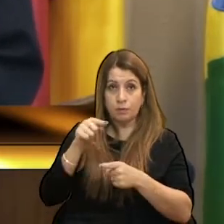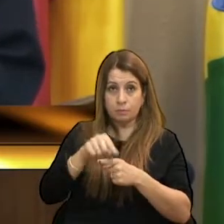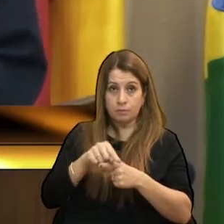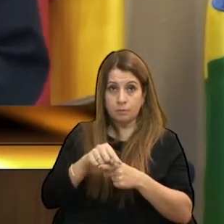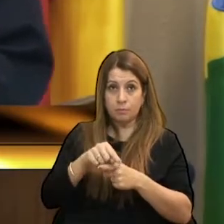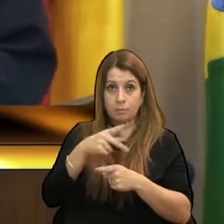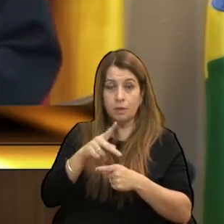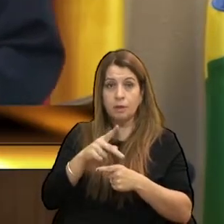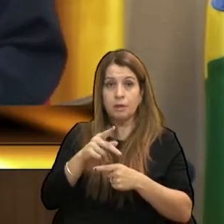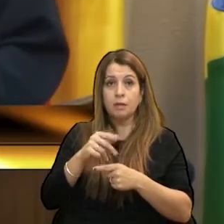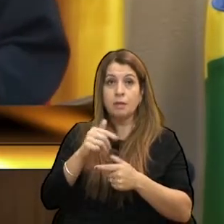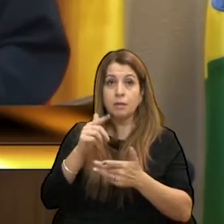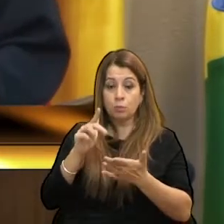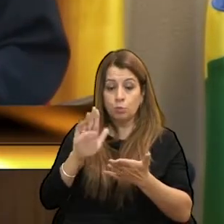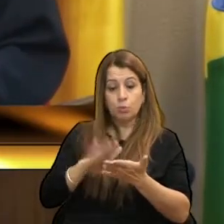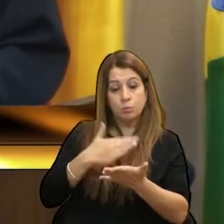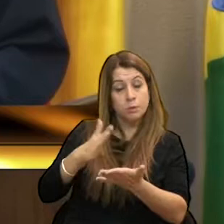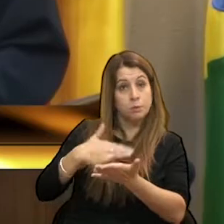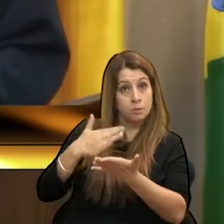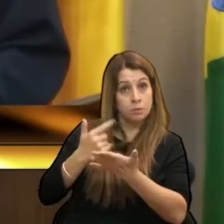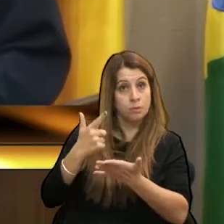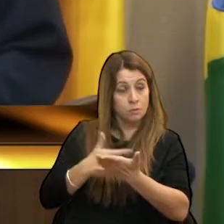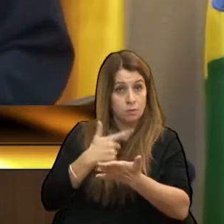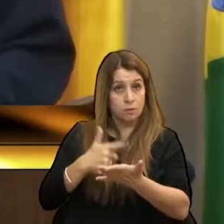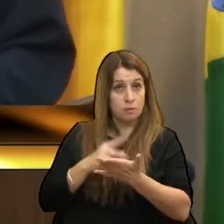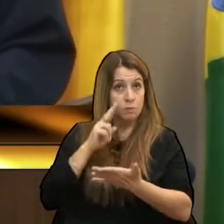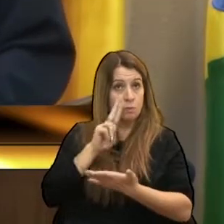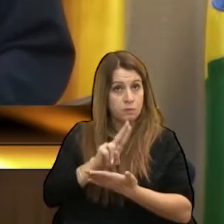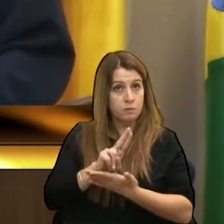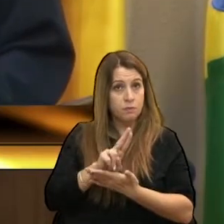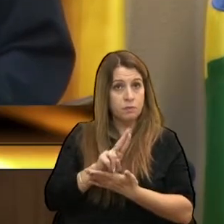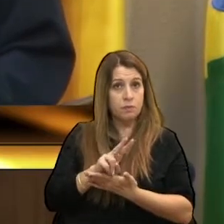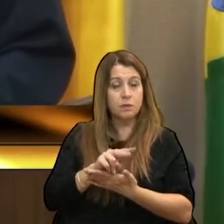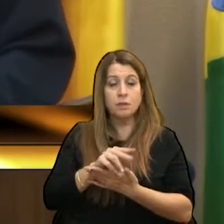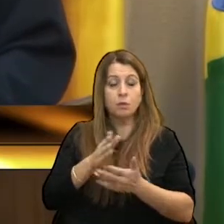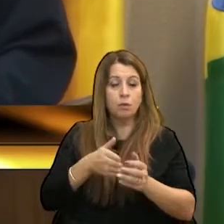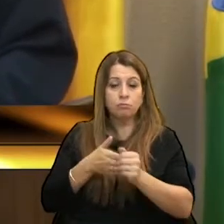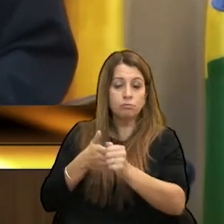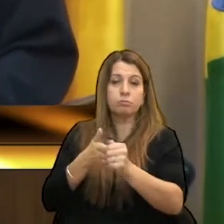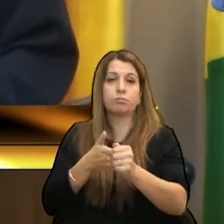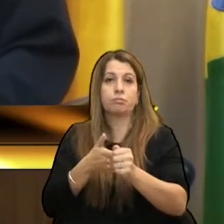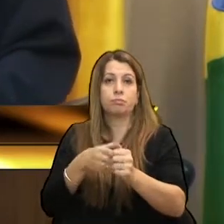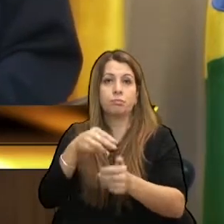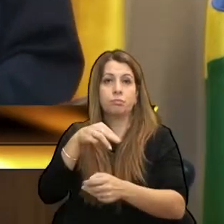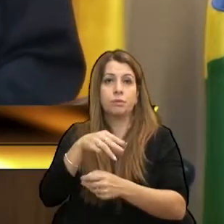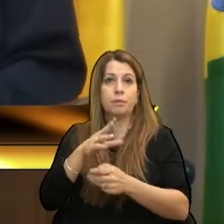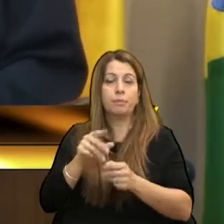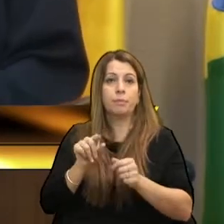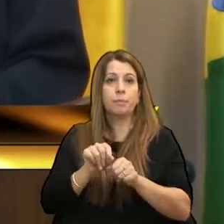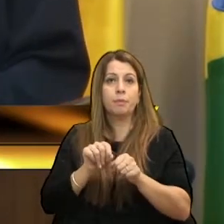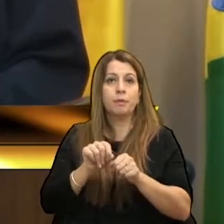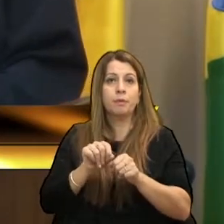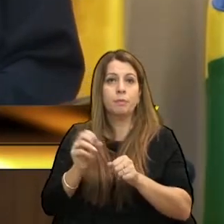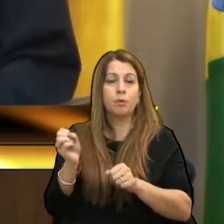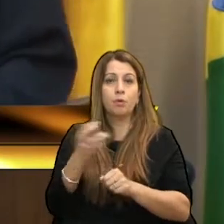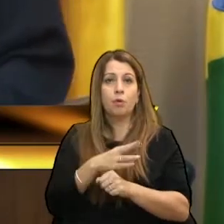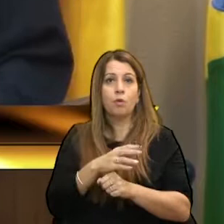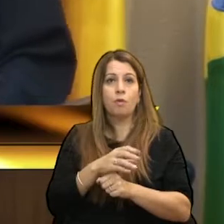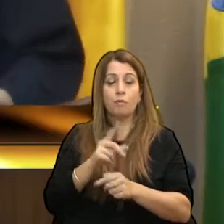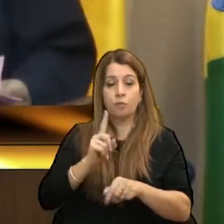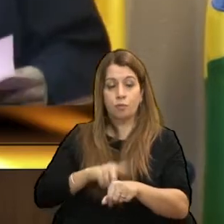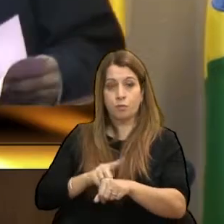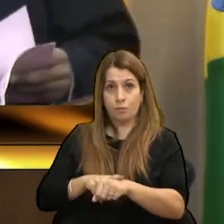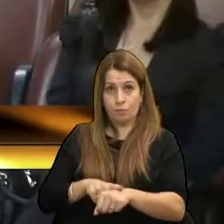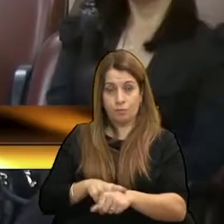as páginas deste livro, como vigas mestras da edificação da nova era.